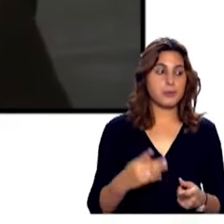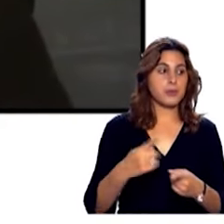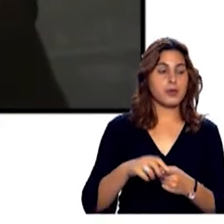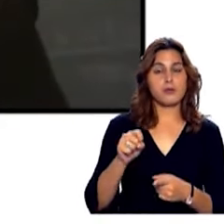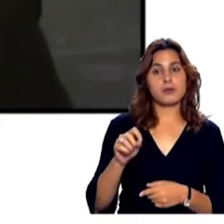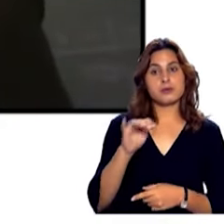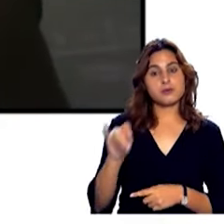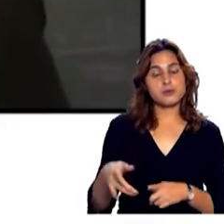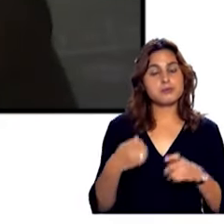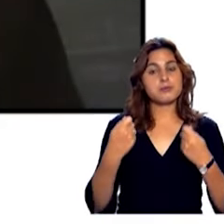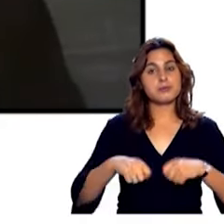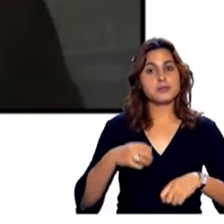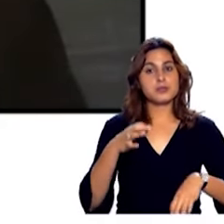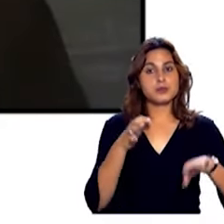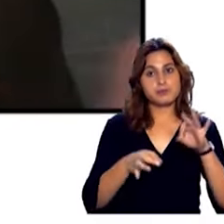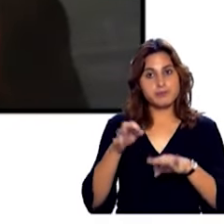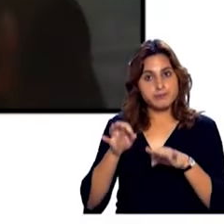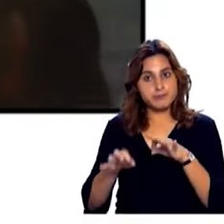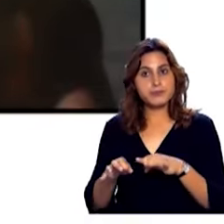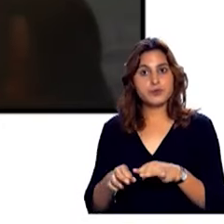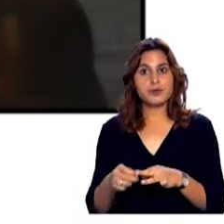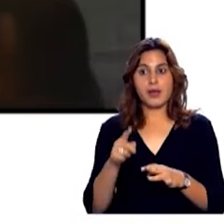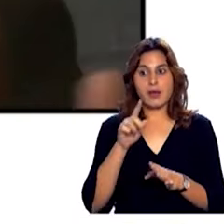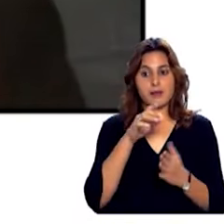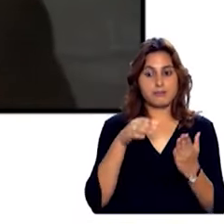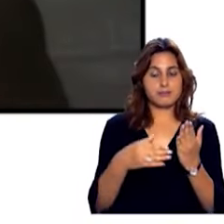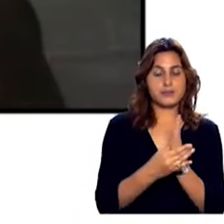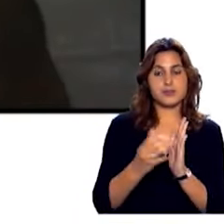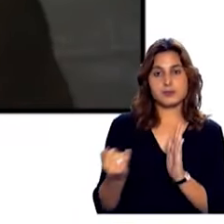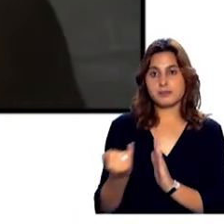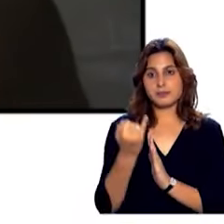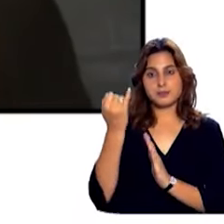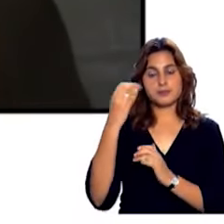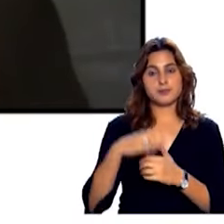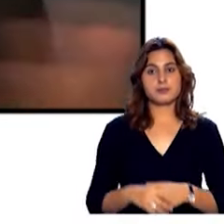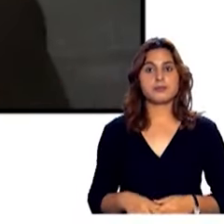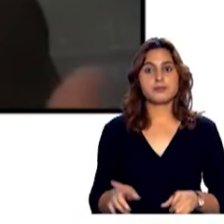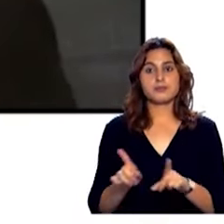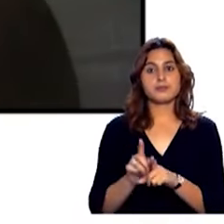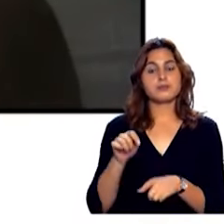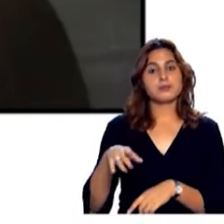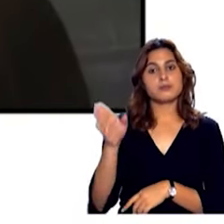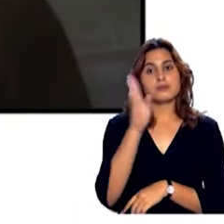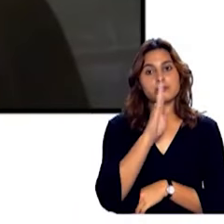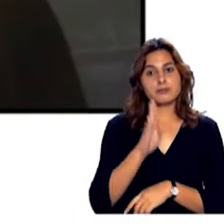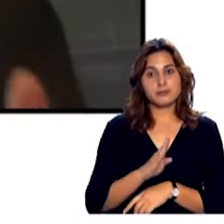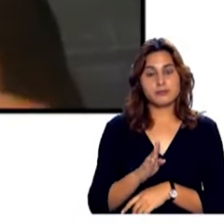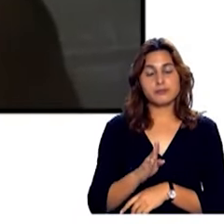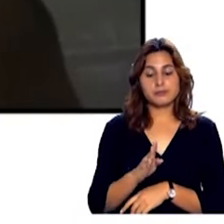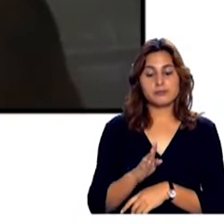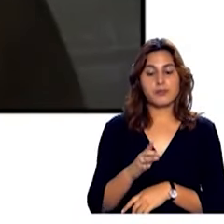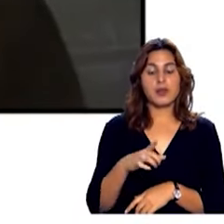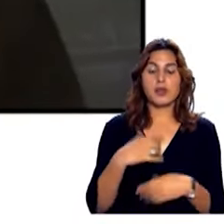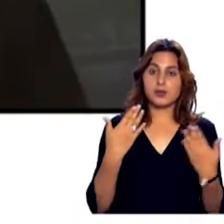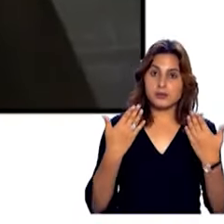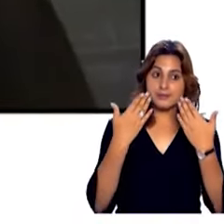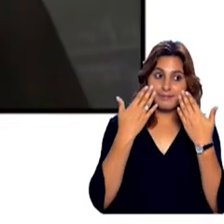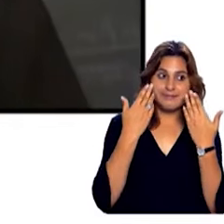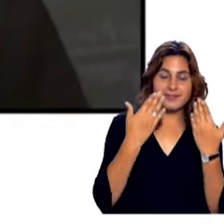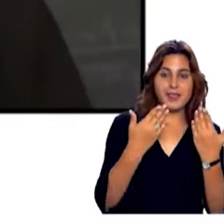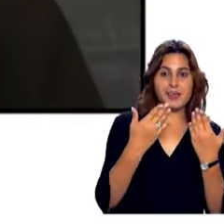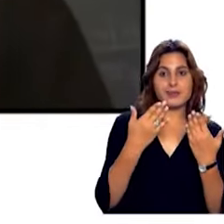causas relevantes e ademais no Brasil eu acho que nós podemos dizer isso porque é público e notório esse